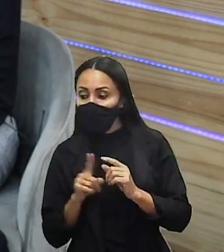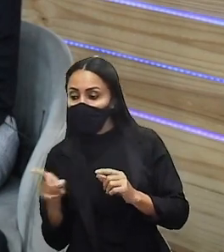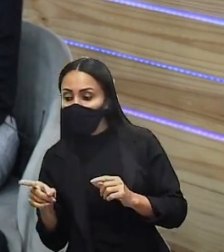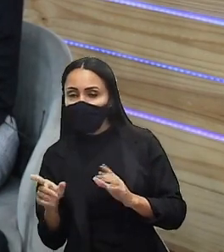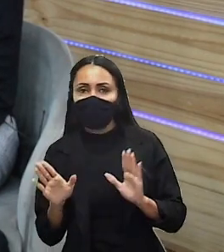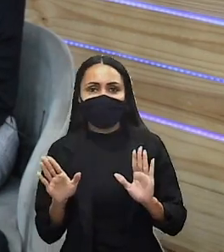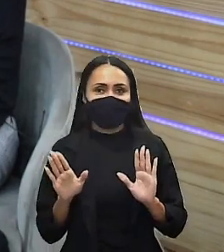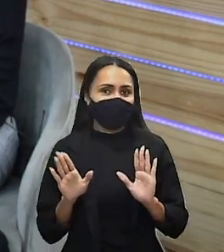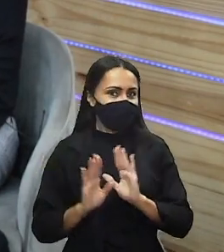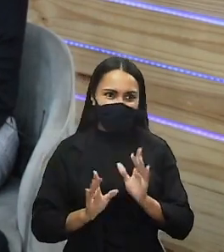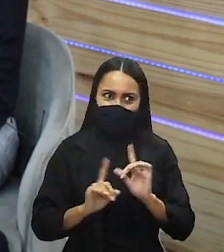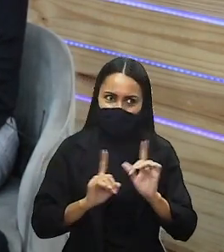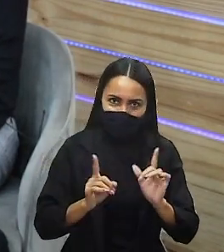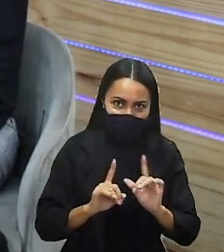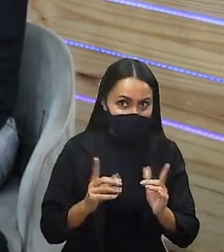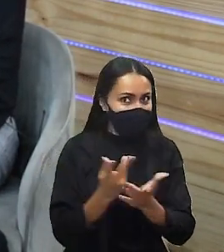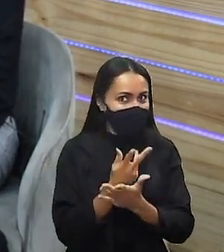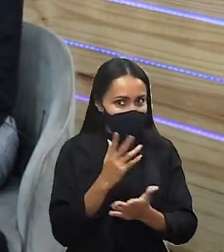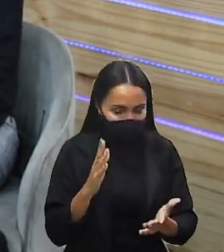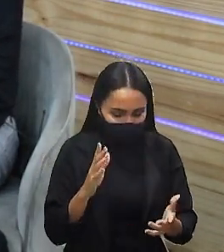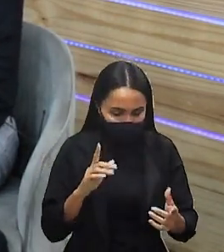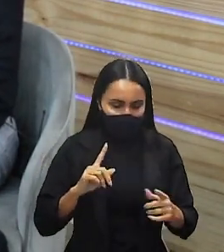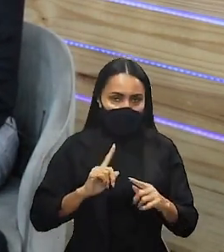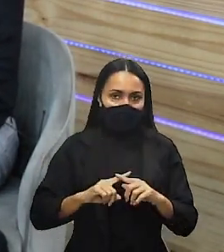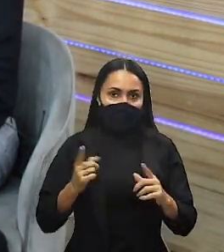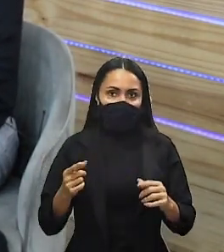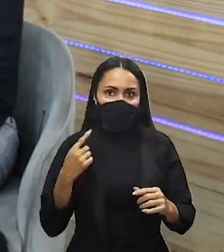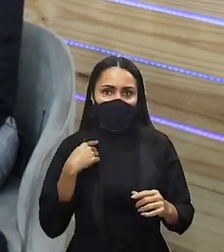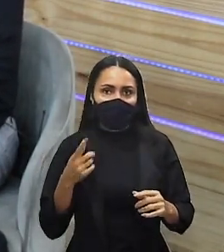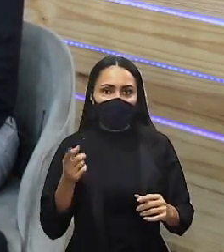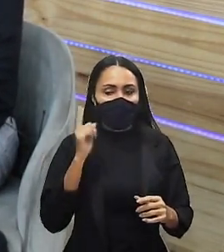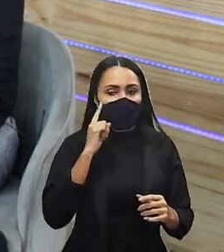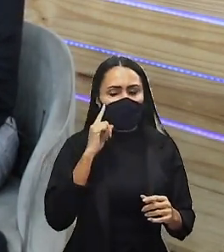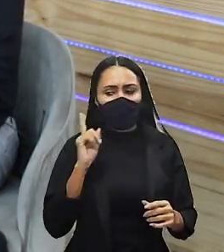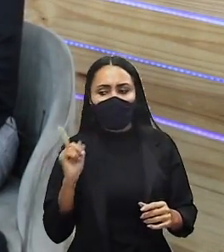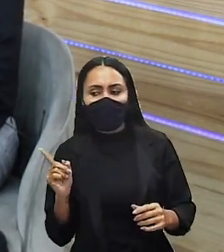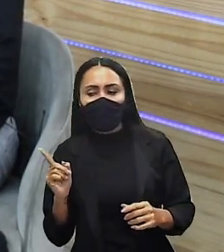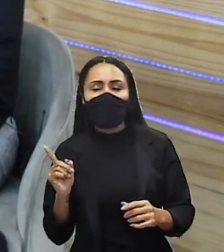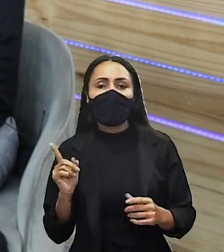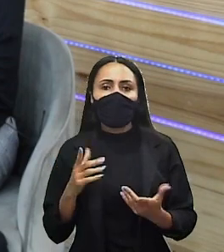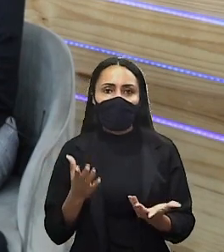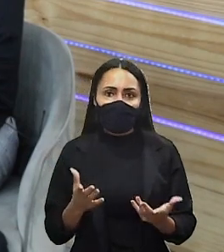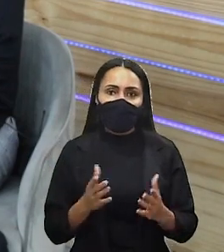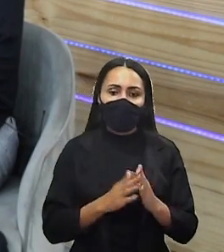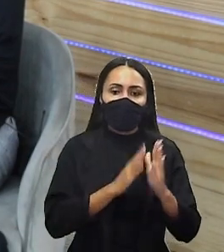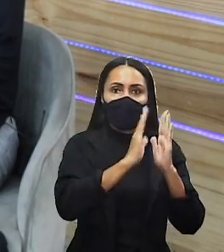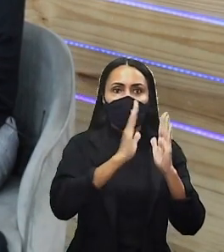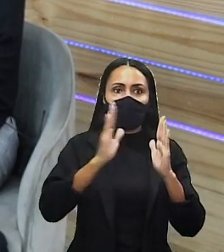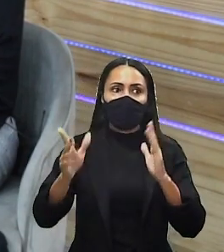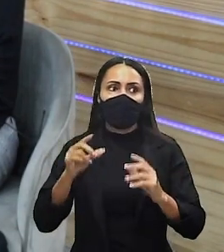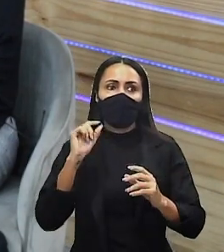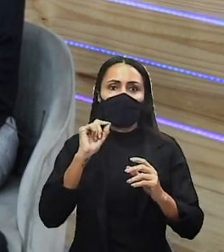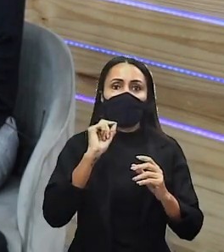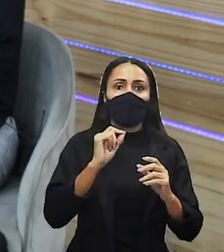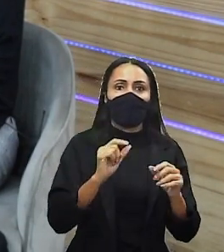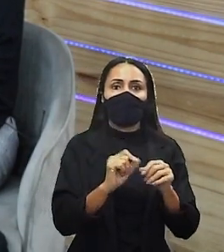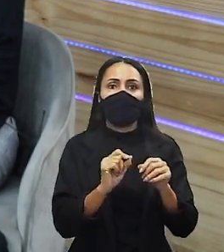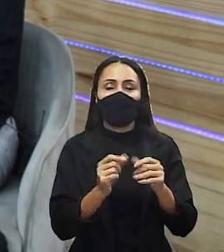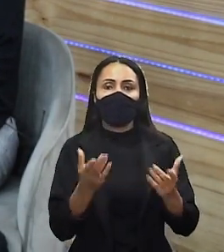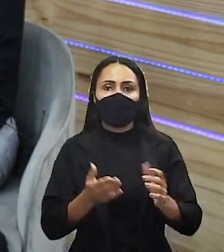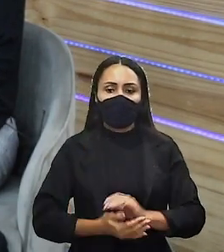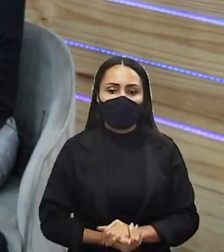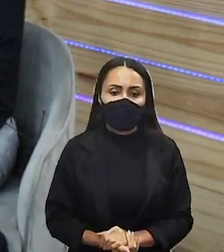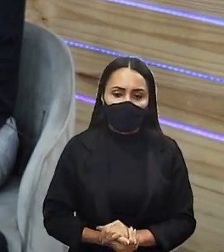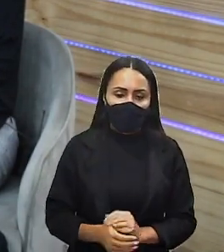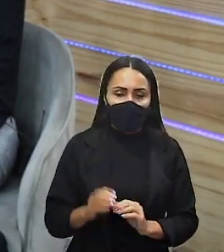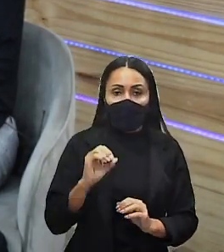viu? Mas a gente consulta, né? O coleguinha do lado. Ô, Sônia, na tua biblioteca, o que é que tu faz? Né? Ô,